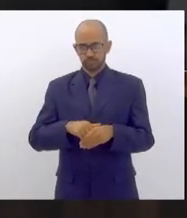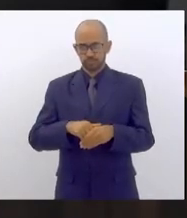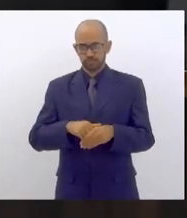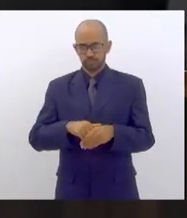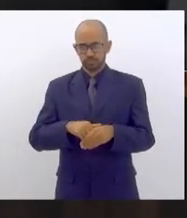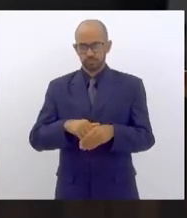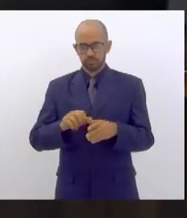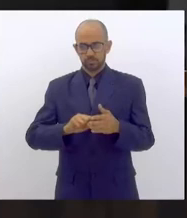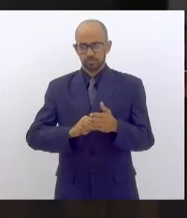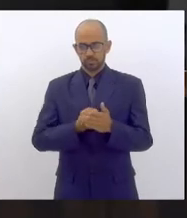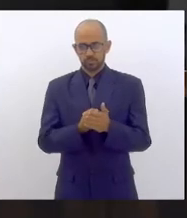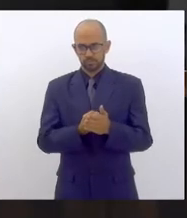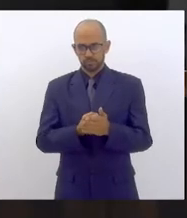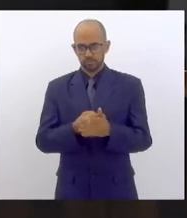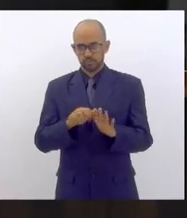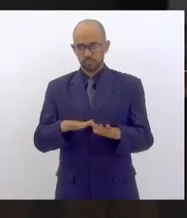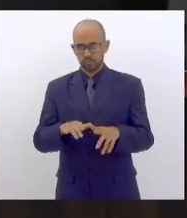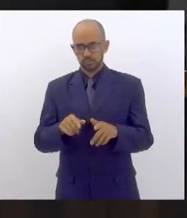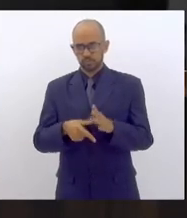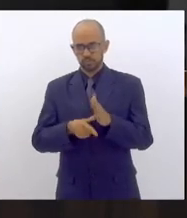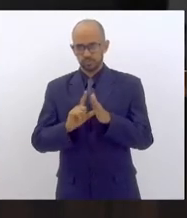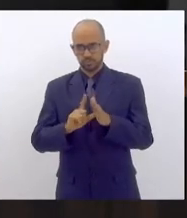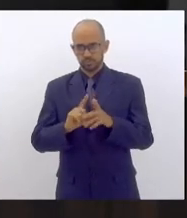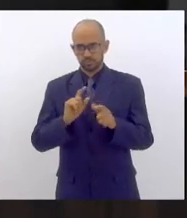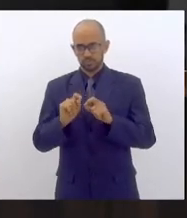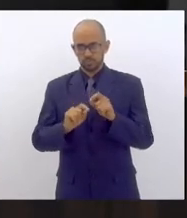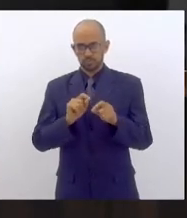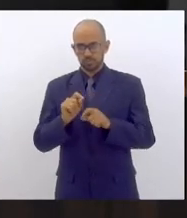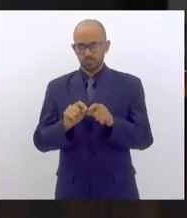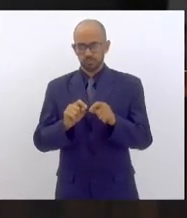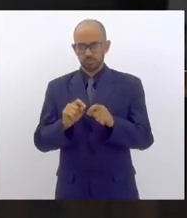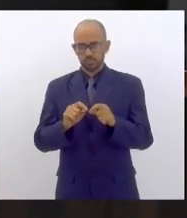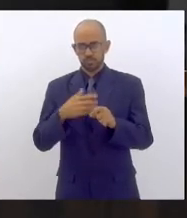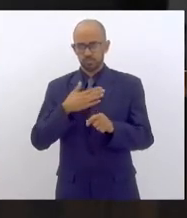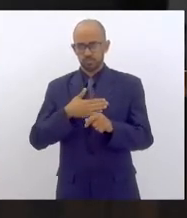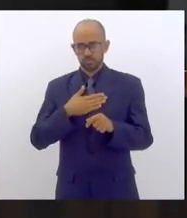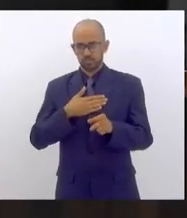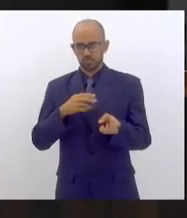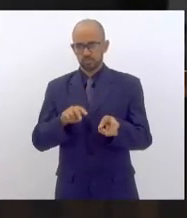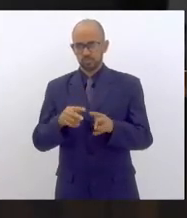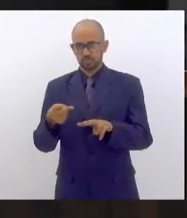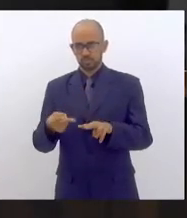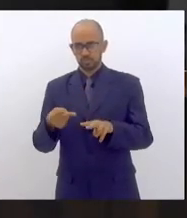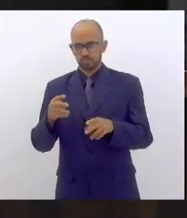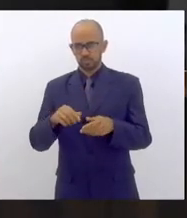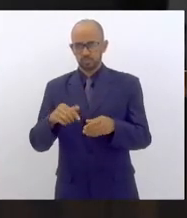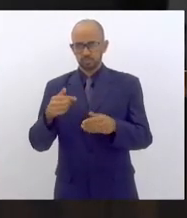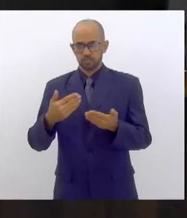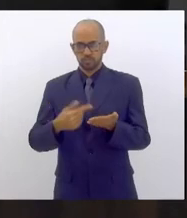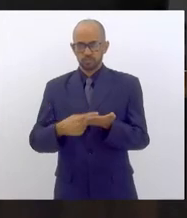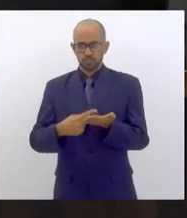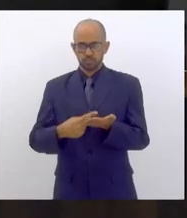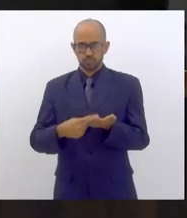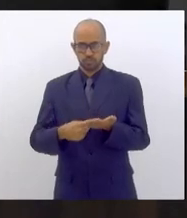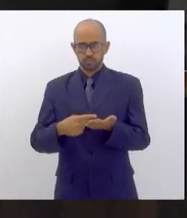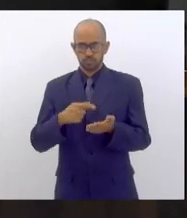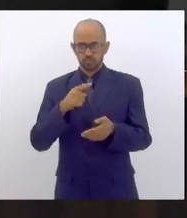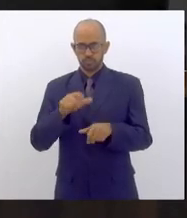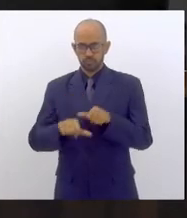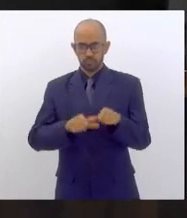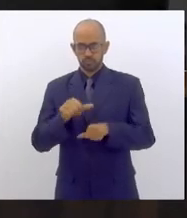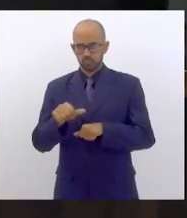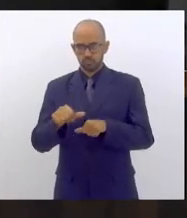desse veto. Antes, porém, eu quero encaminhar aqui um acordo para que a gente possa inverter a